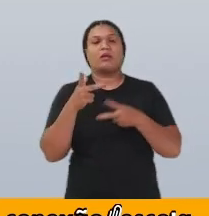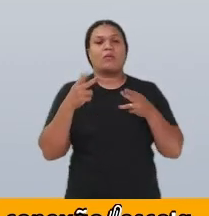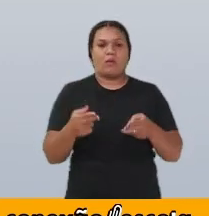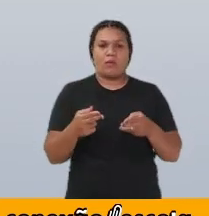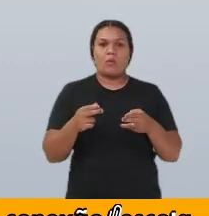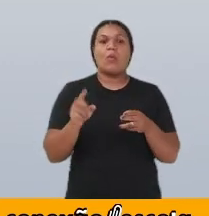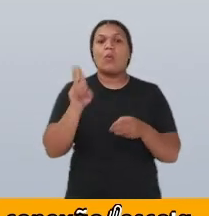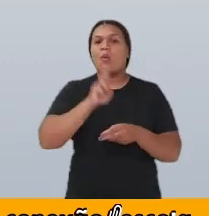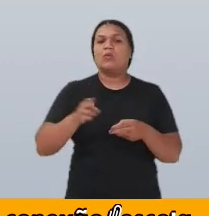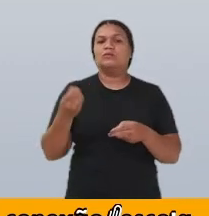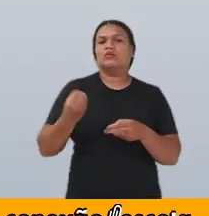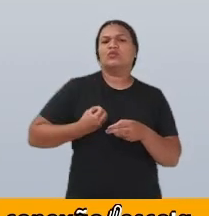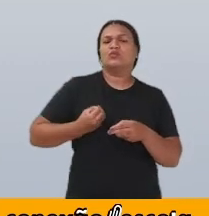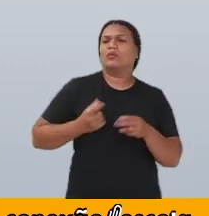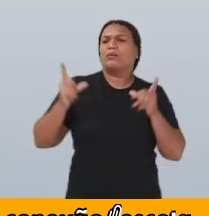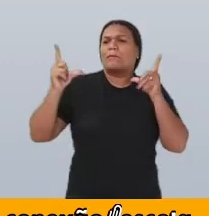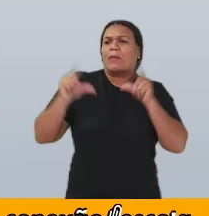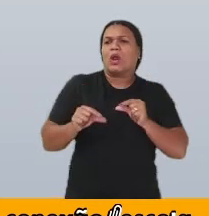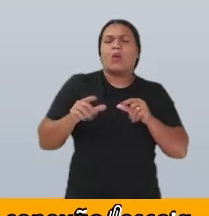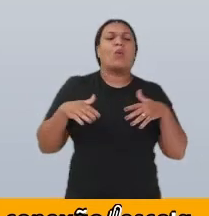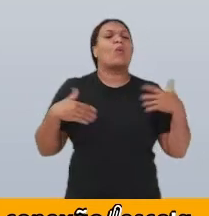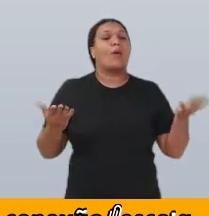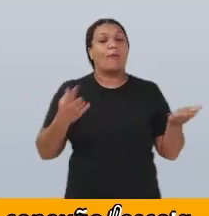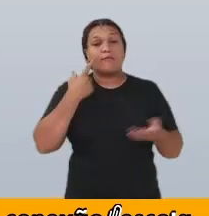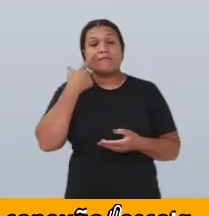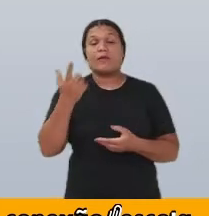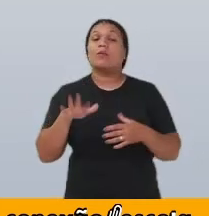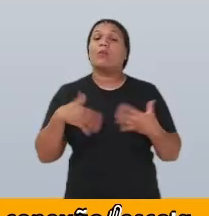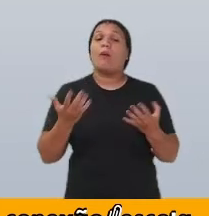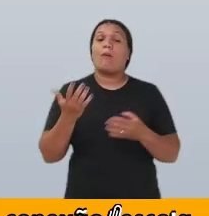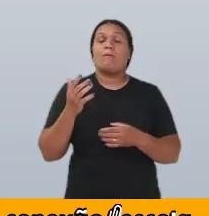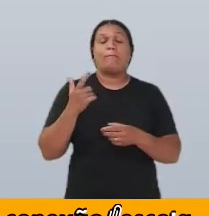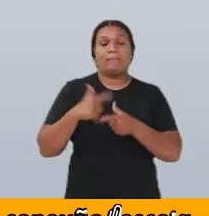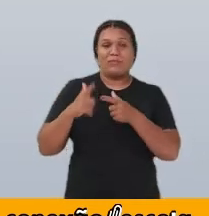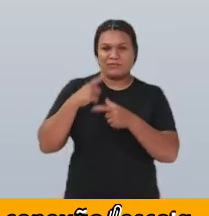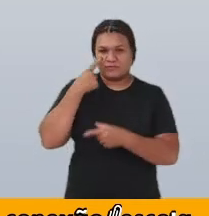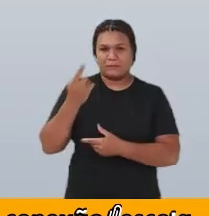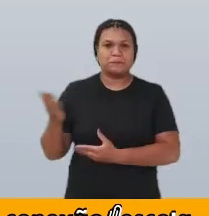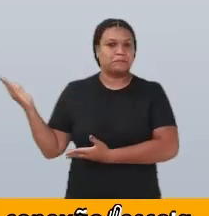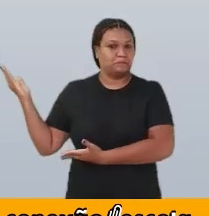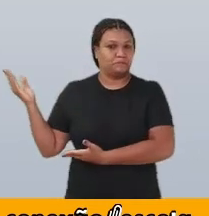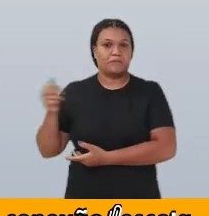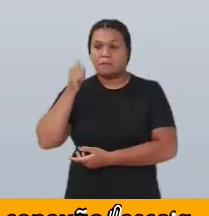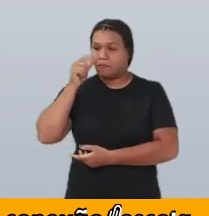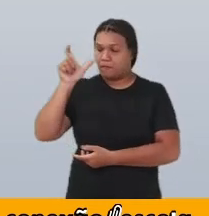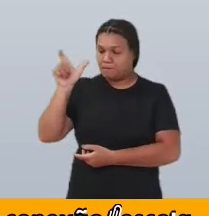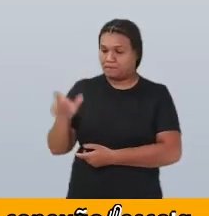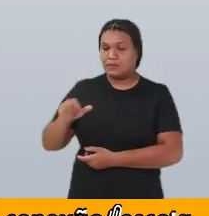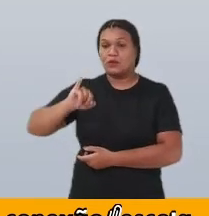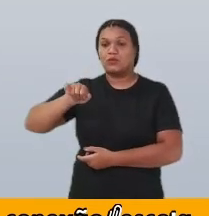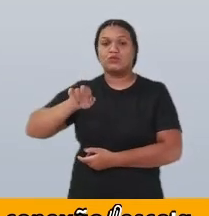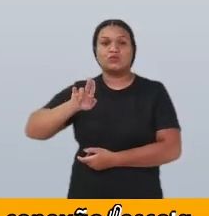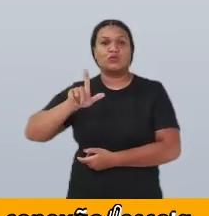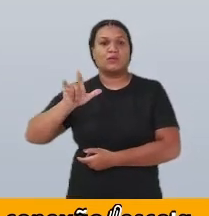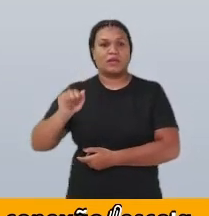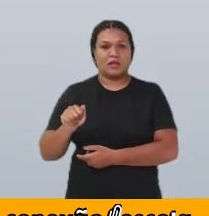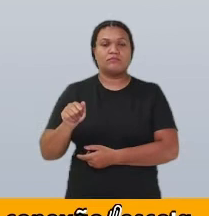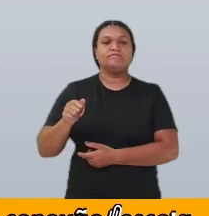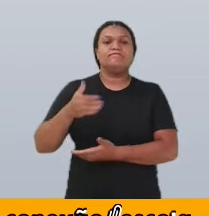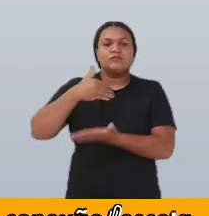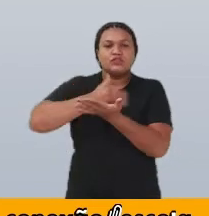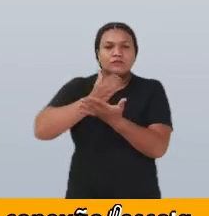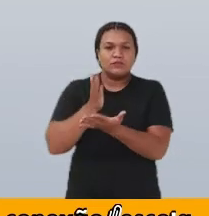comum. Vamos resolver o seguinte problema. Júlia dividiu 1/6 do seu quintal para